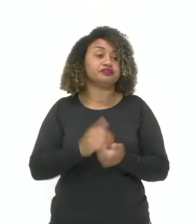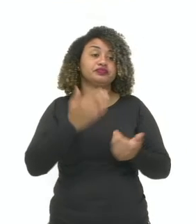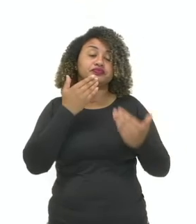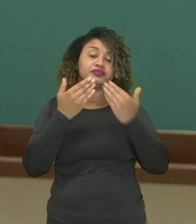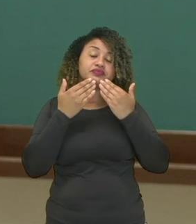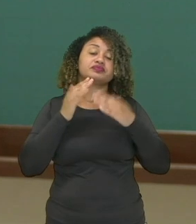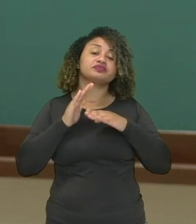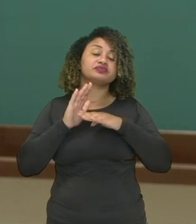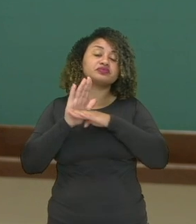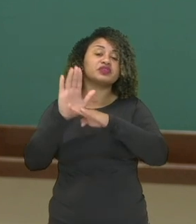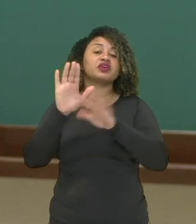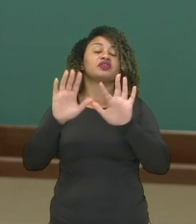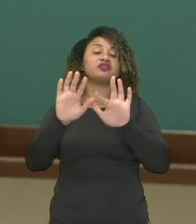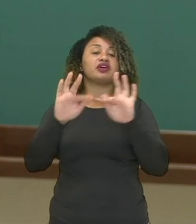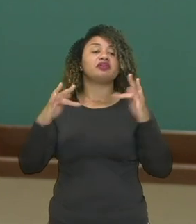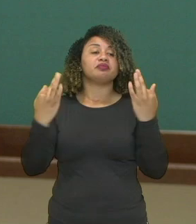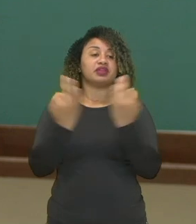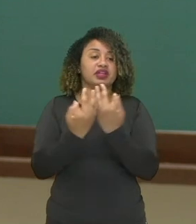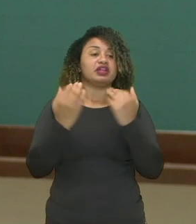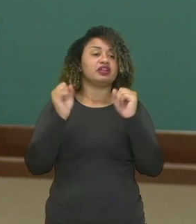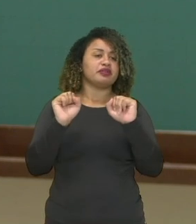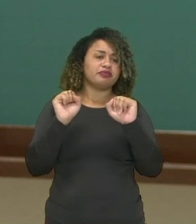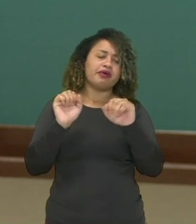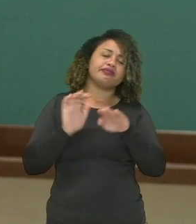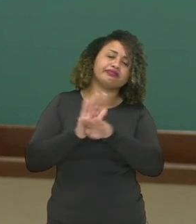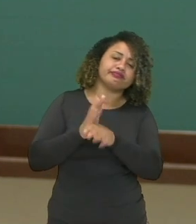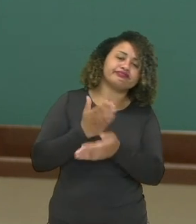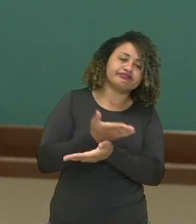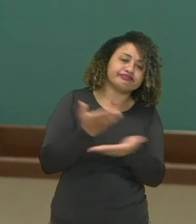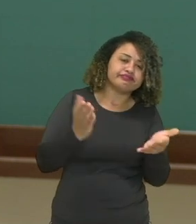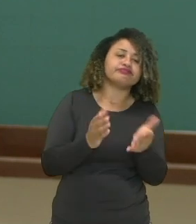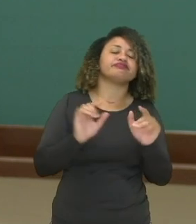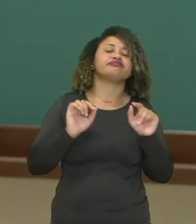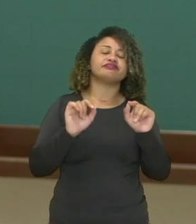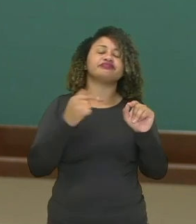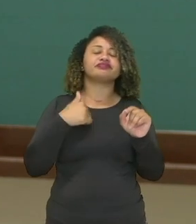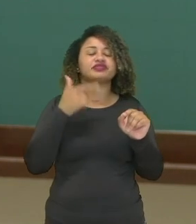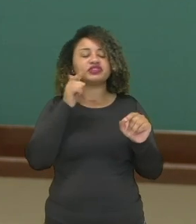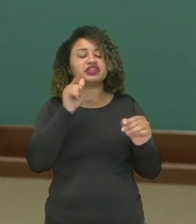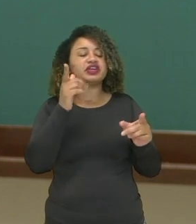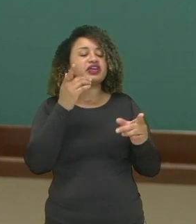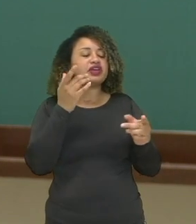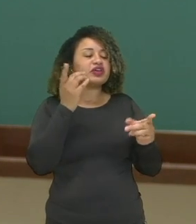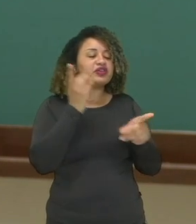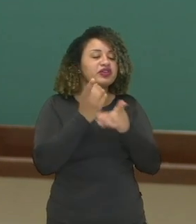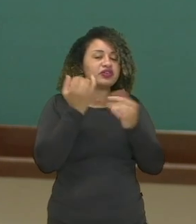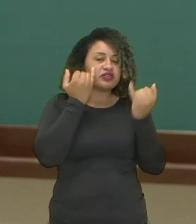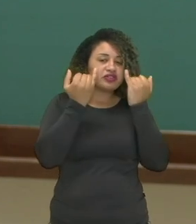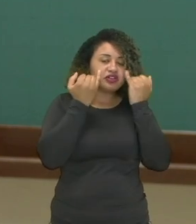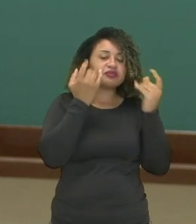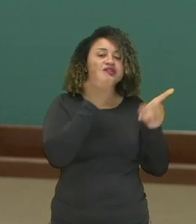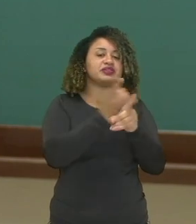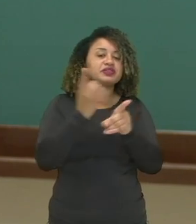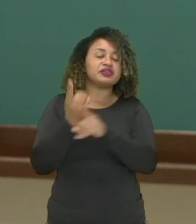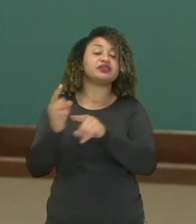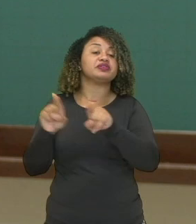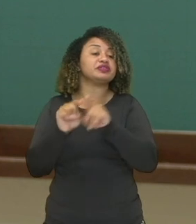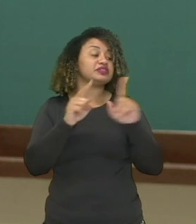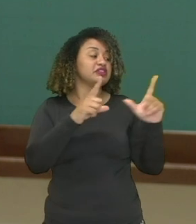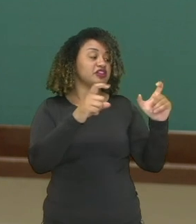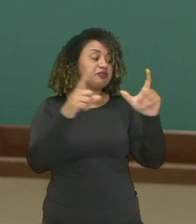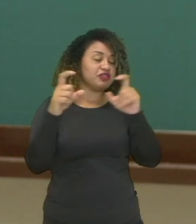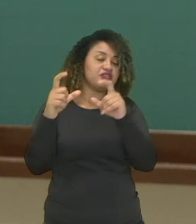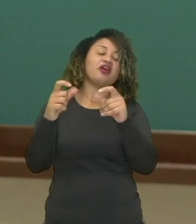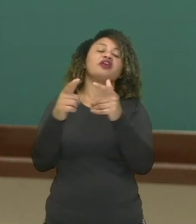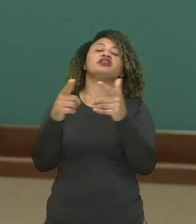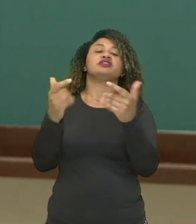ilustrações, tá? Tua própria família pode ajudar você a encontrar informações, encontre fotos,